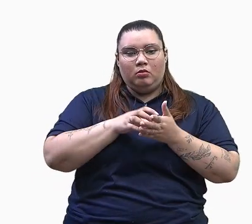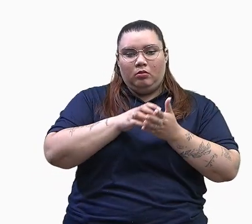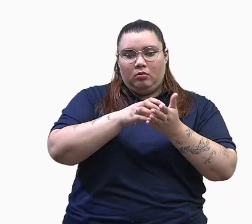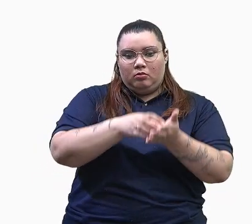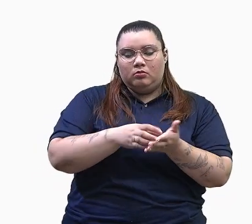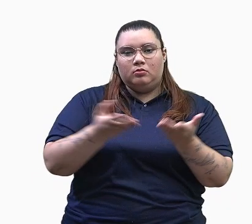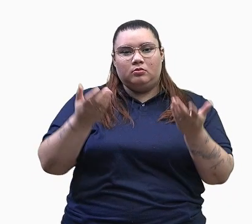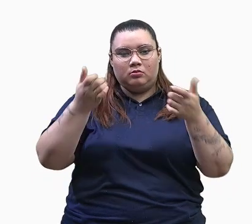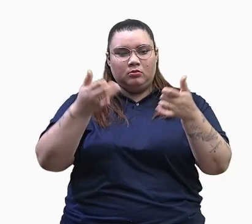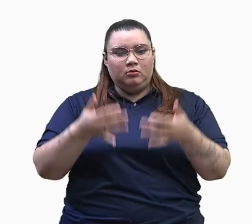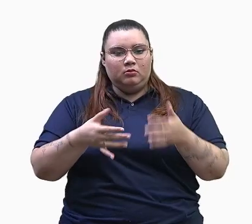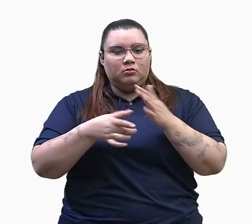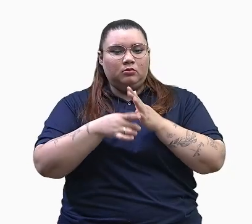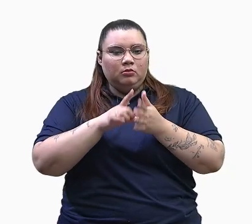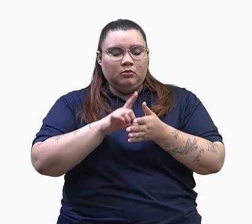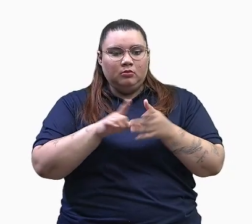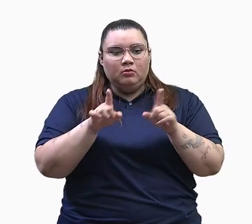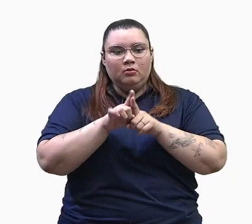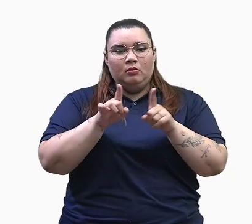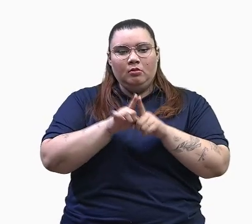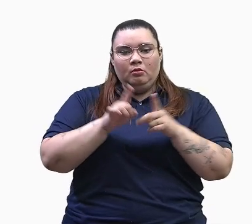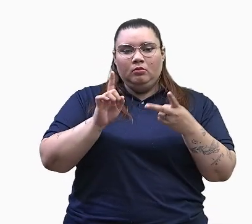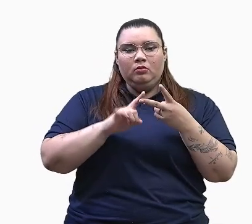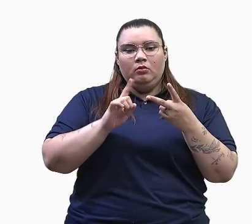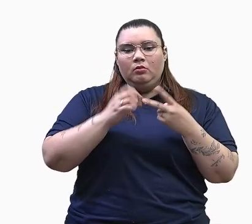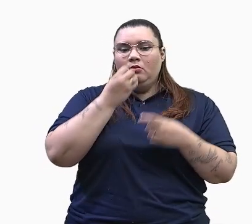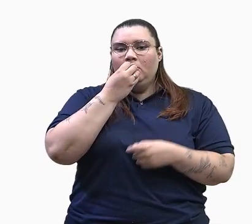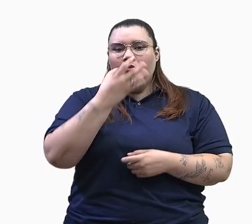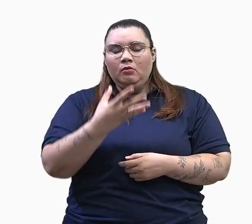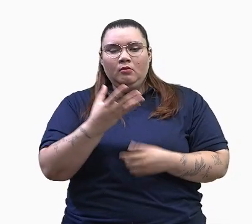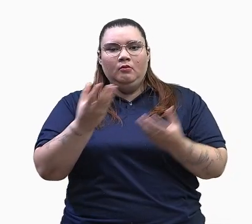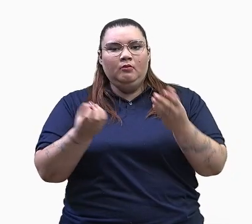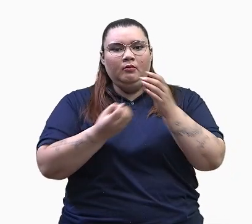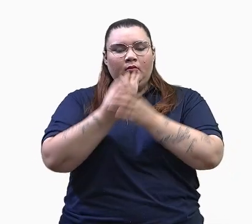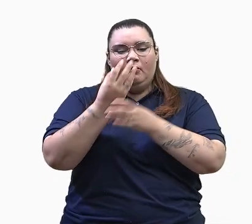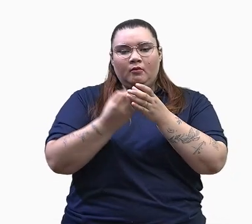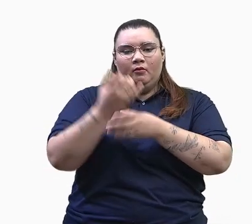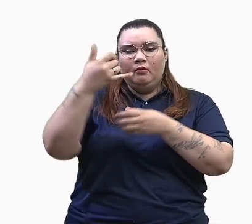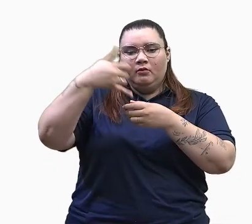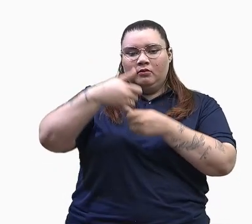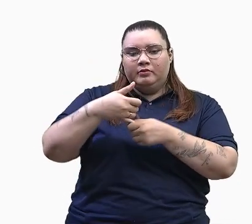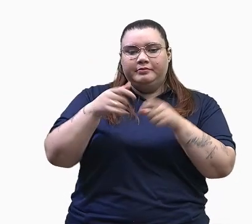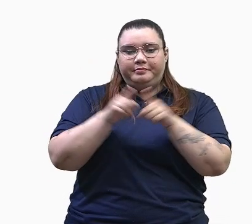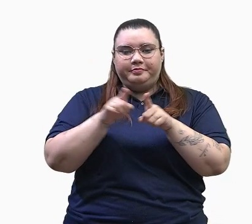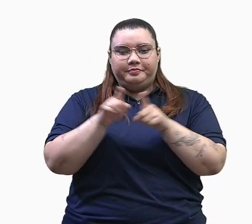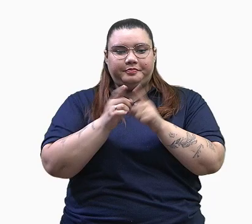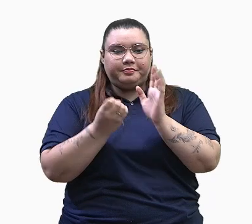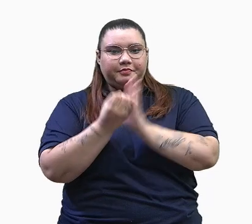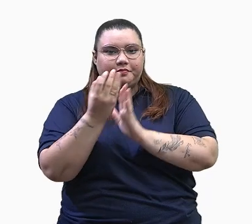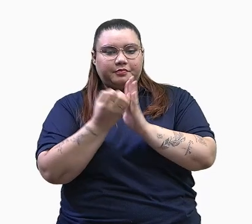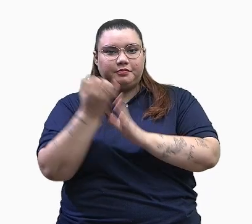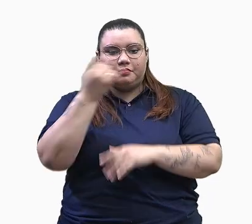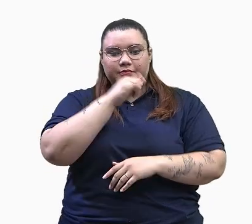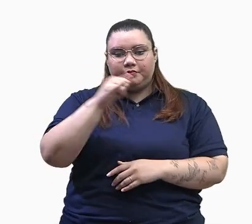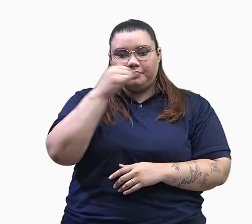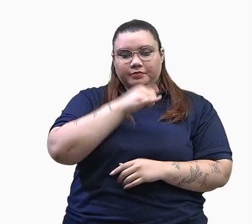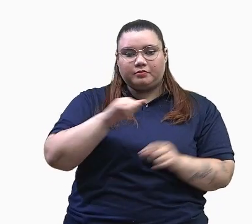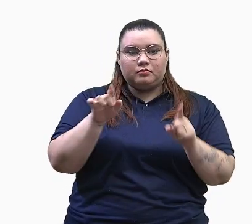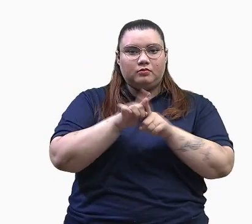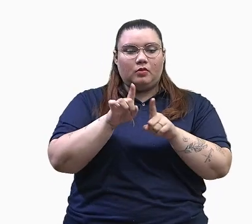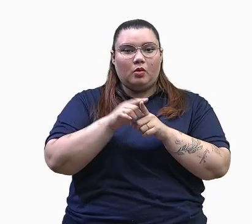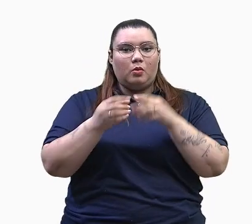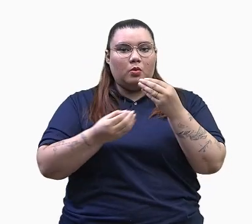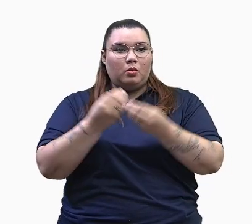nós verificamos, a versatilidade também como combustível, a produção de energia, né? As formas como podem